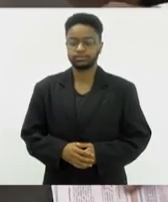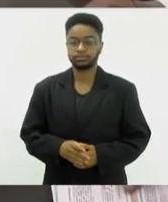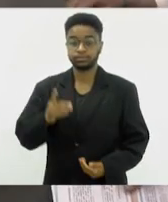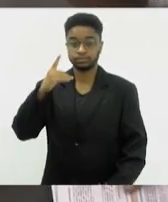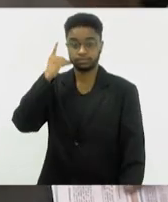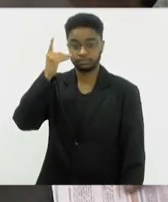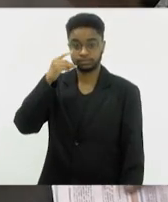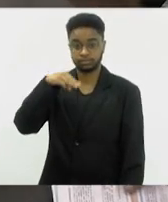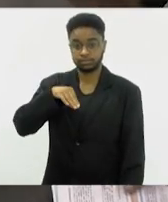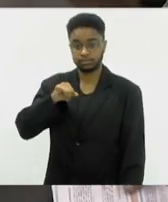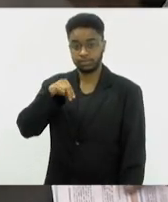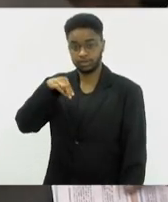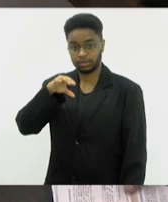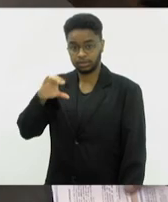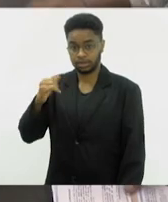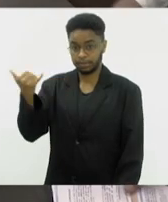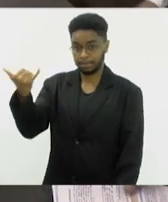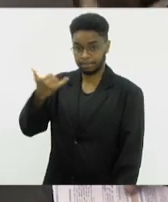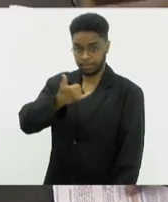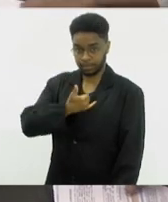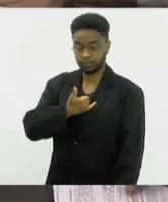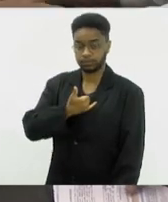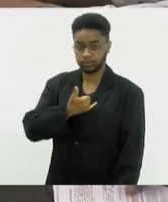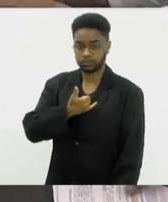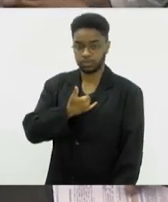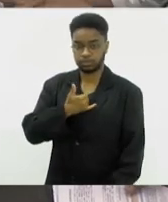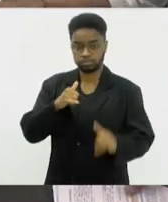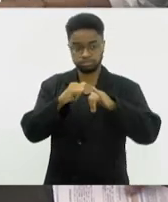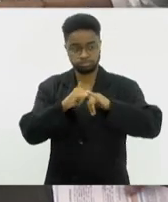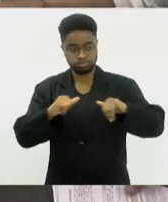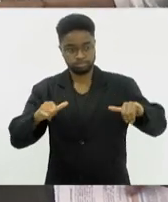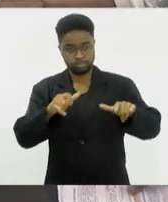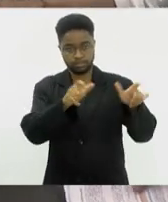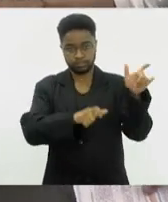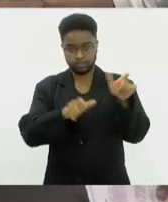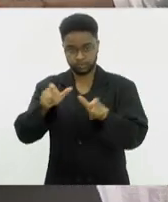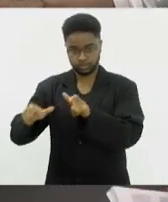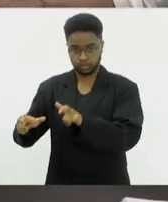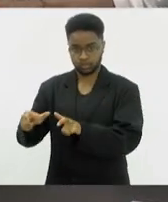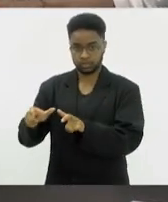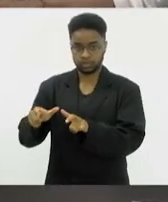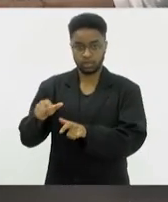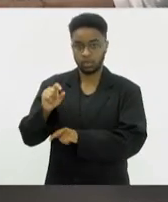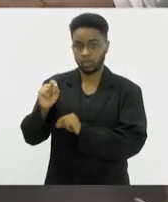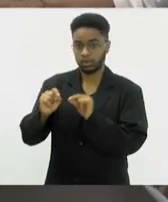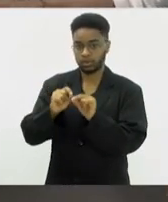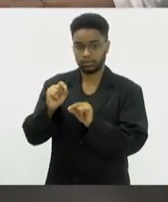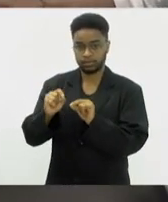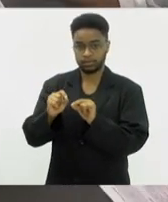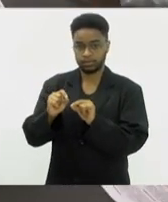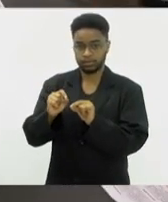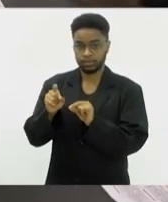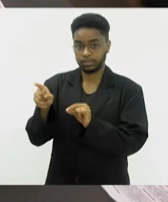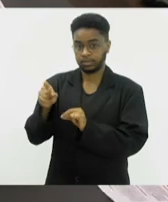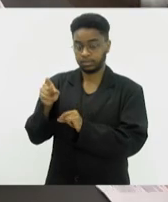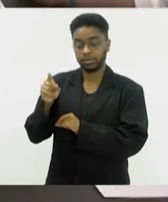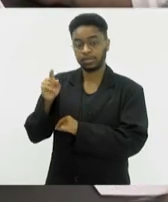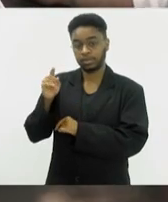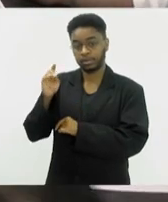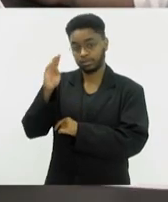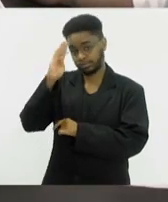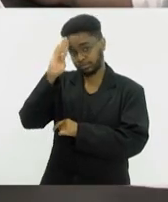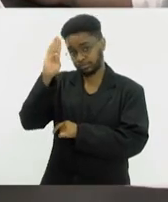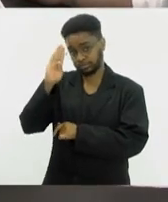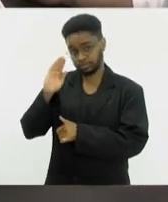Deputado Carlos Minha, que me informou aqui a mesa, a primazia seria a sua se fosse